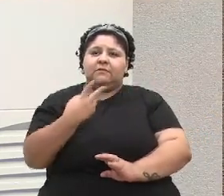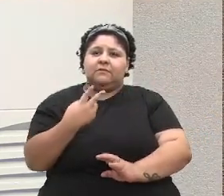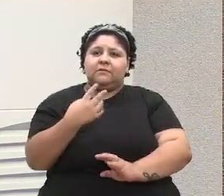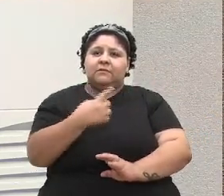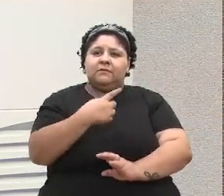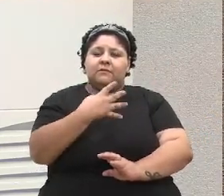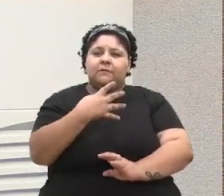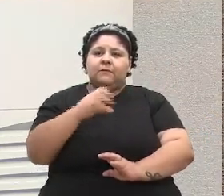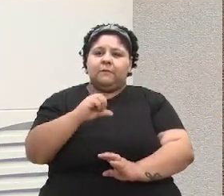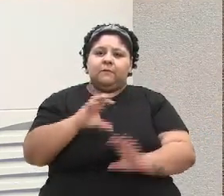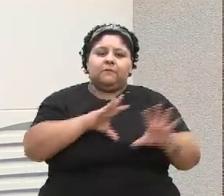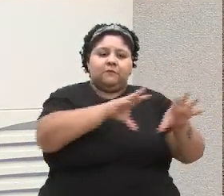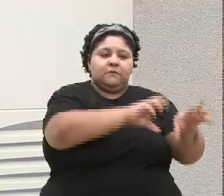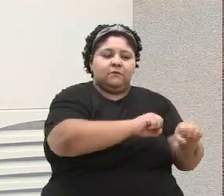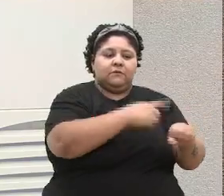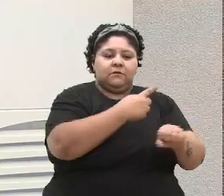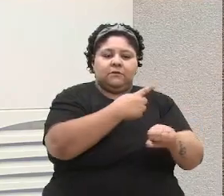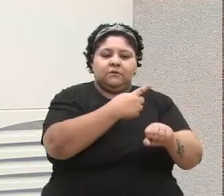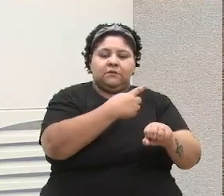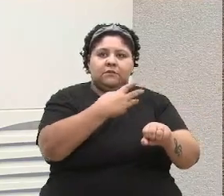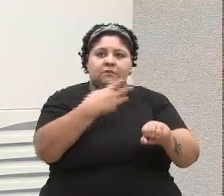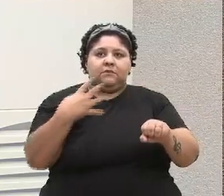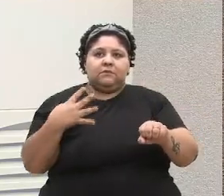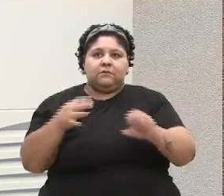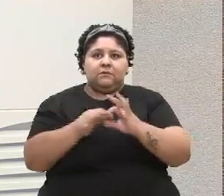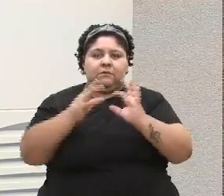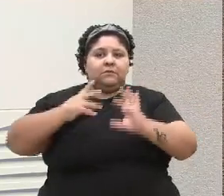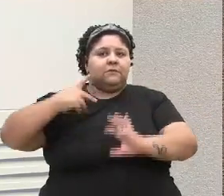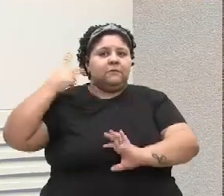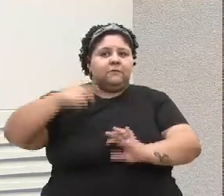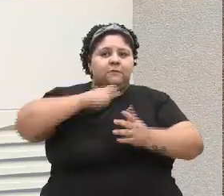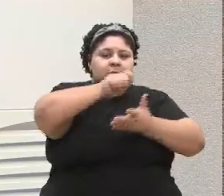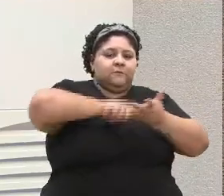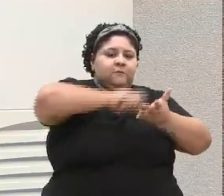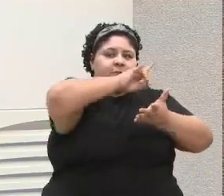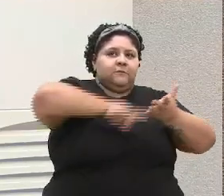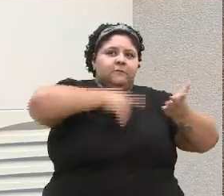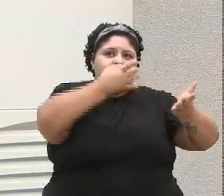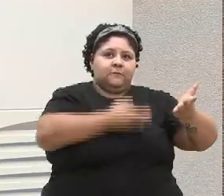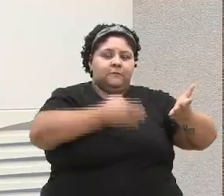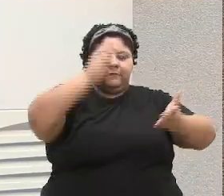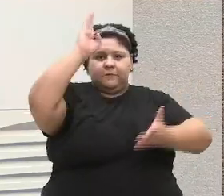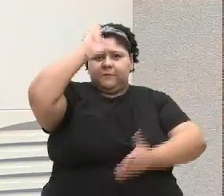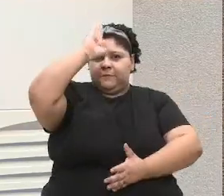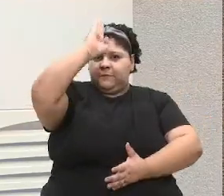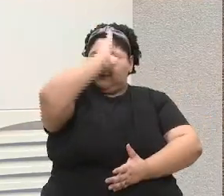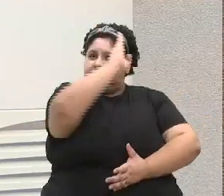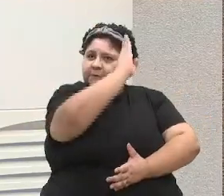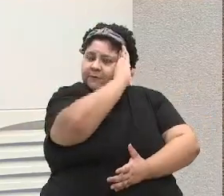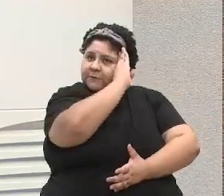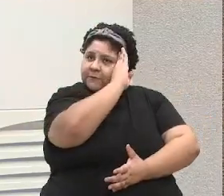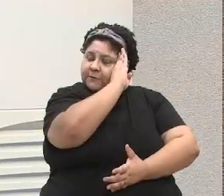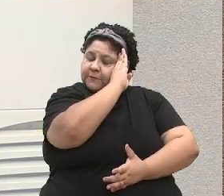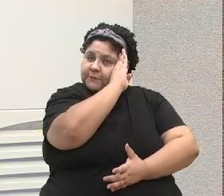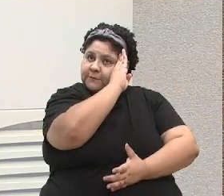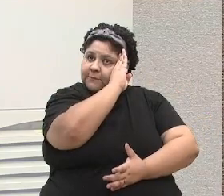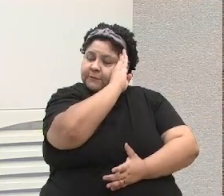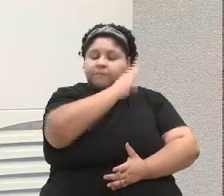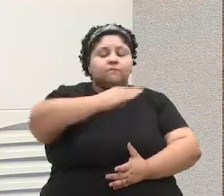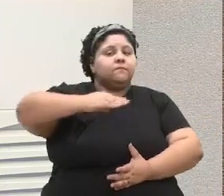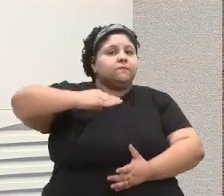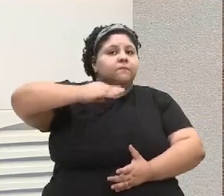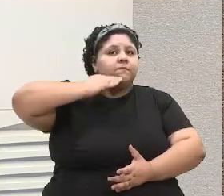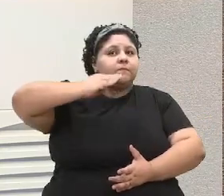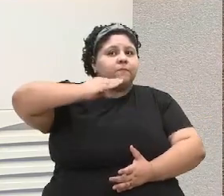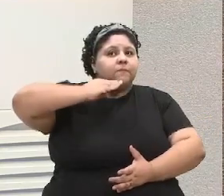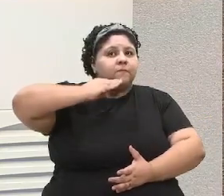colonização, 134 anos da emancipação política, assinam esse documento. Adriano Bressan, Alexandre